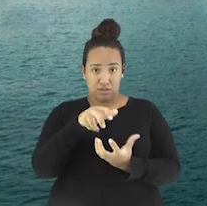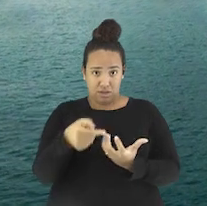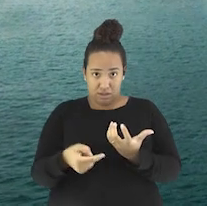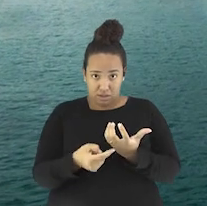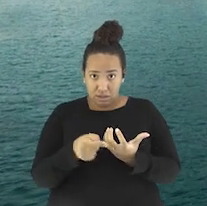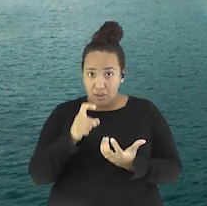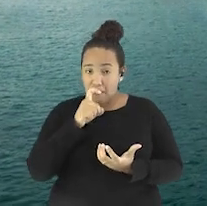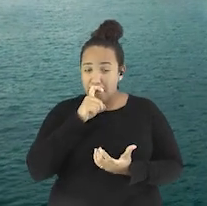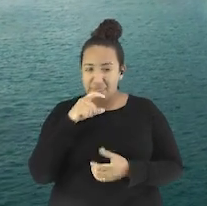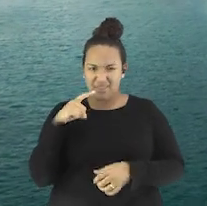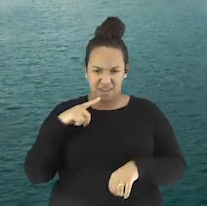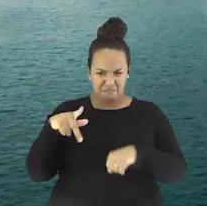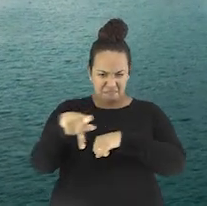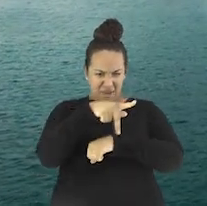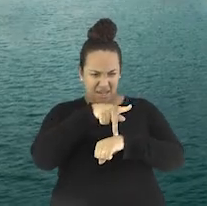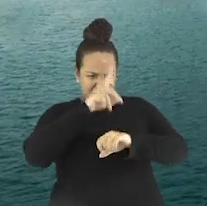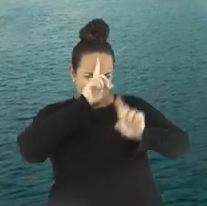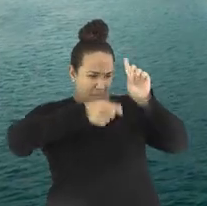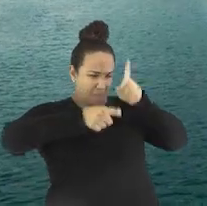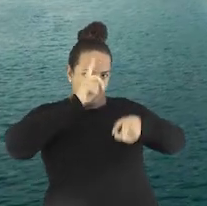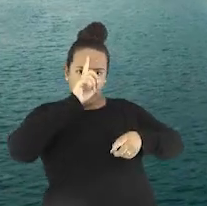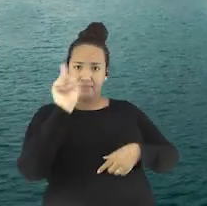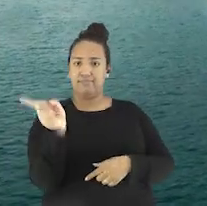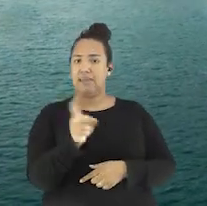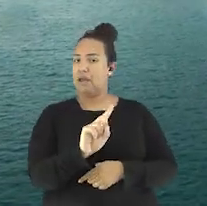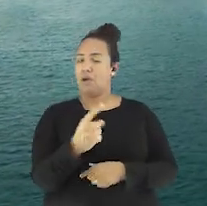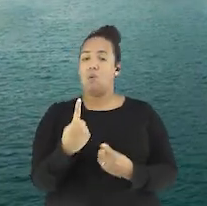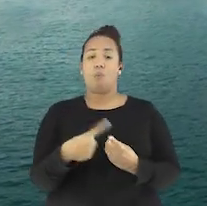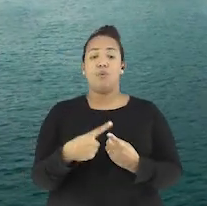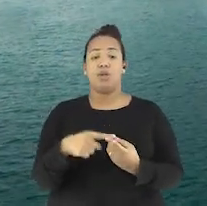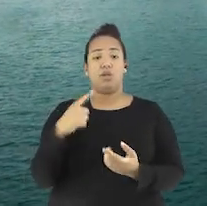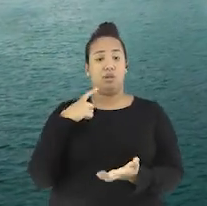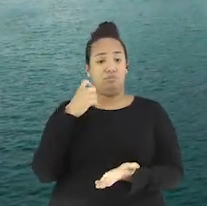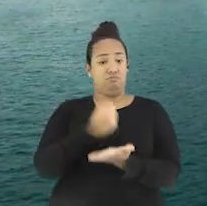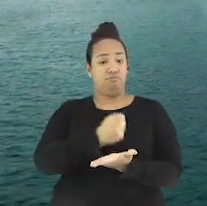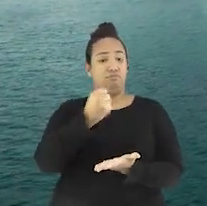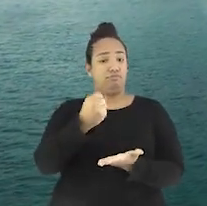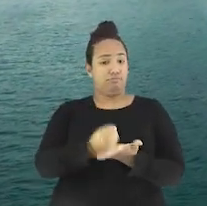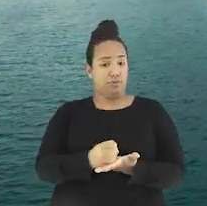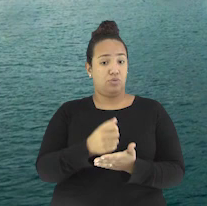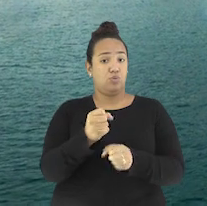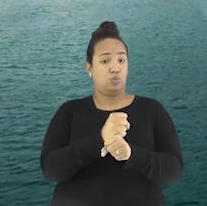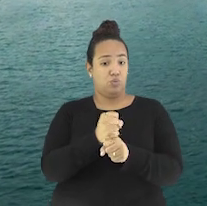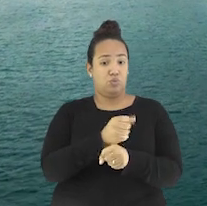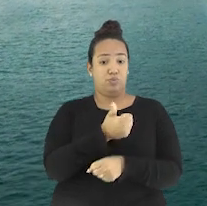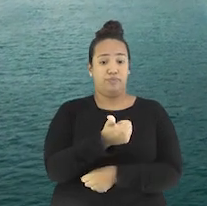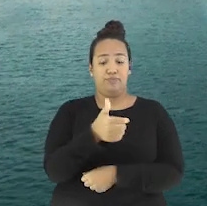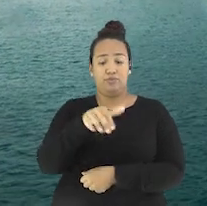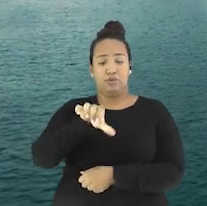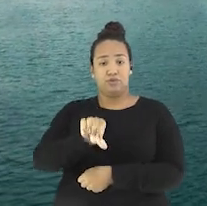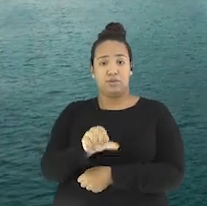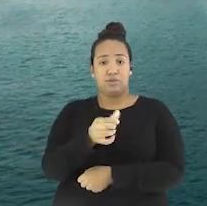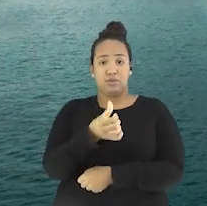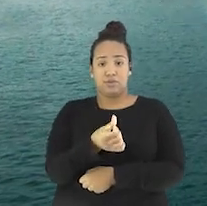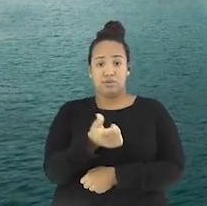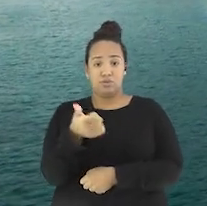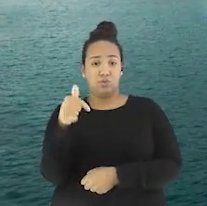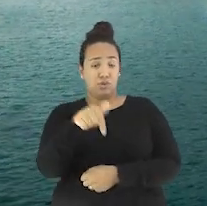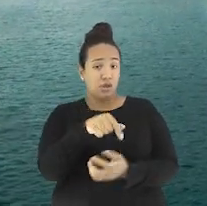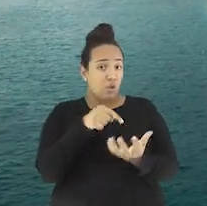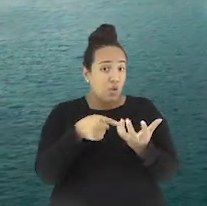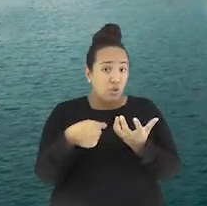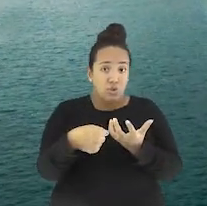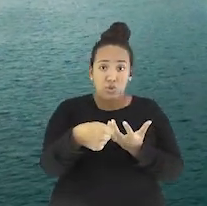por nenhum país, pois desde a assinatura do Tratado da Antártica em 1961, o continente não pertence de